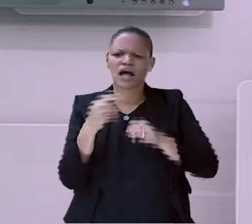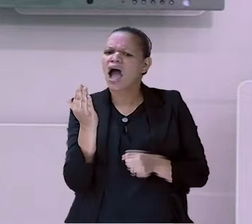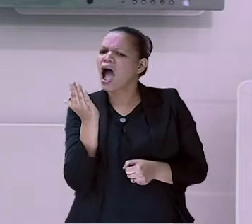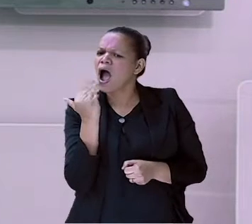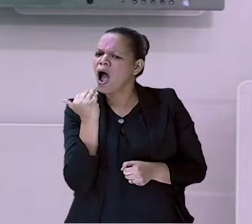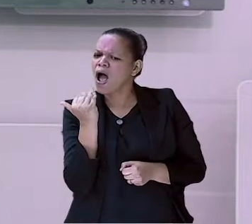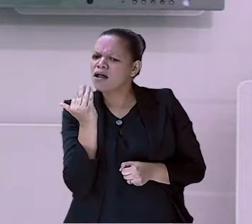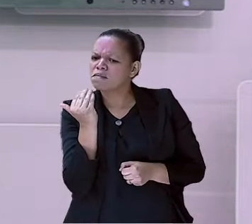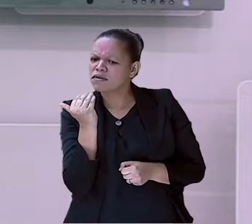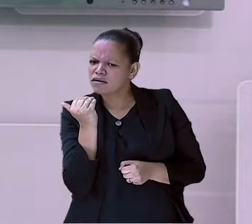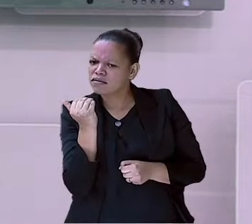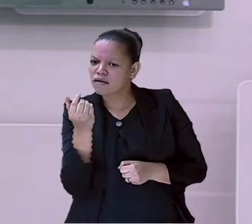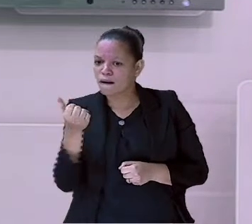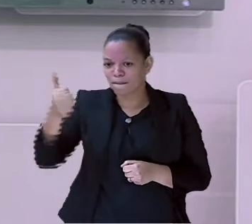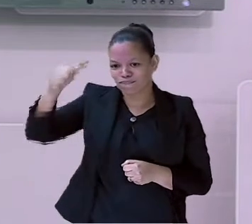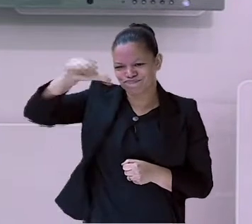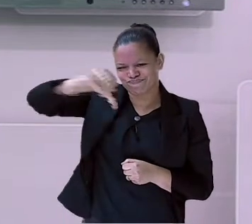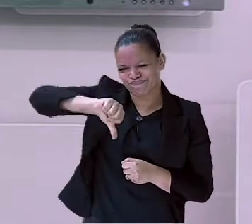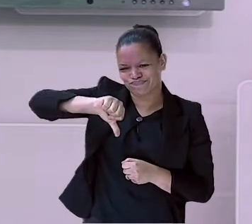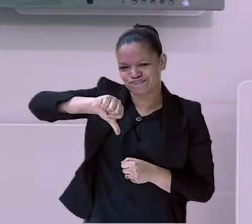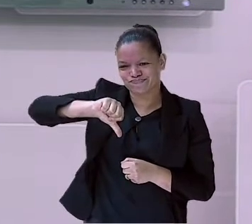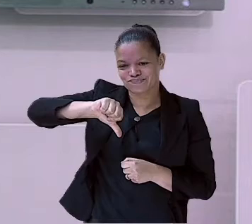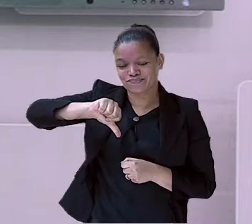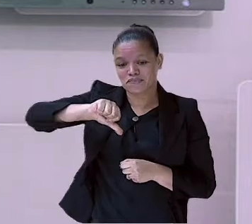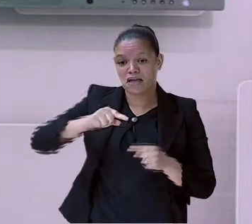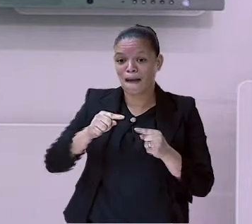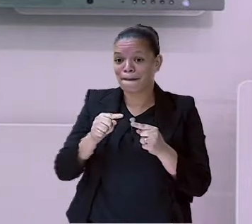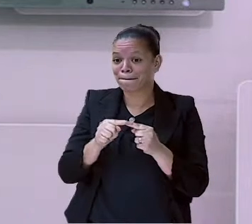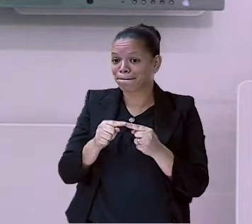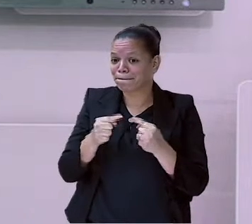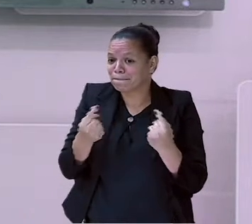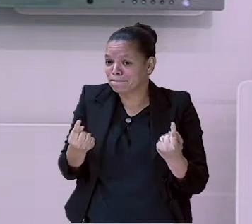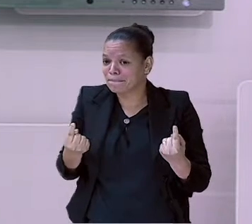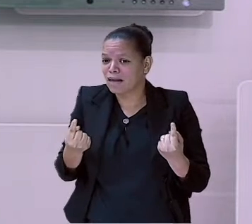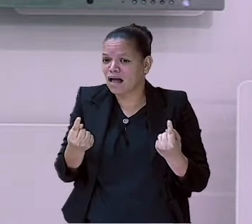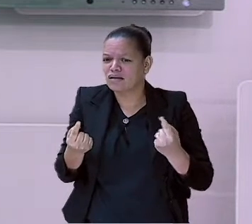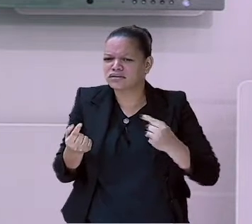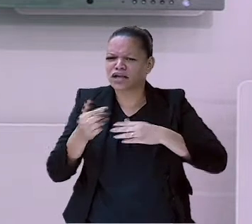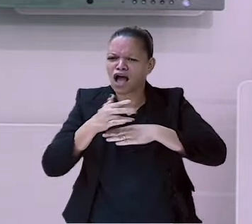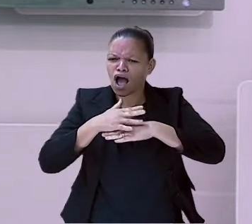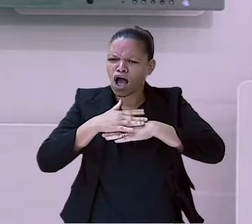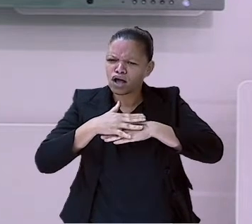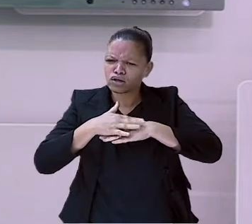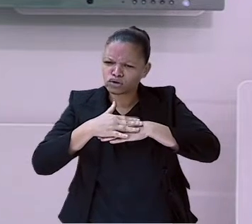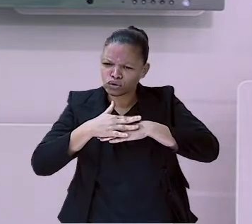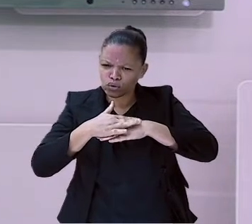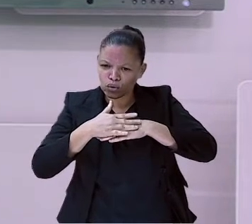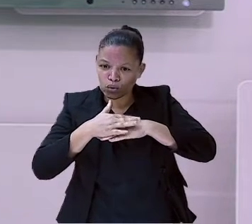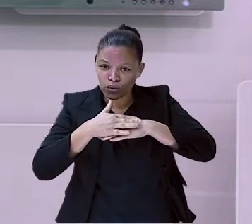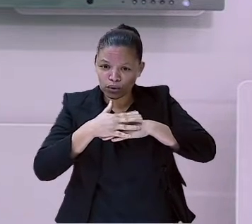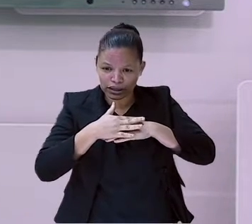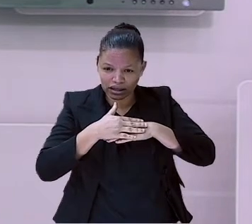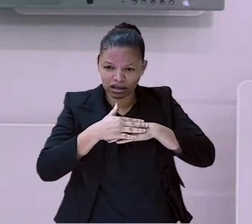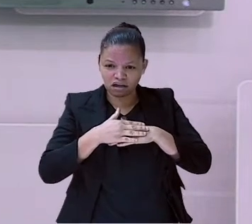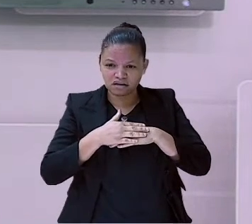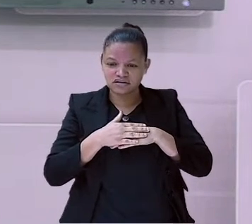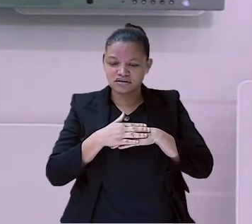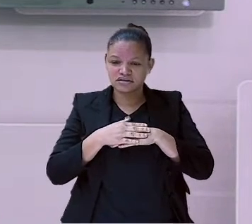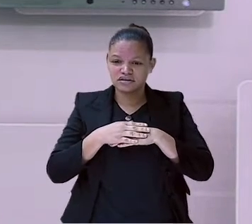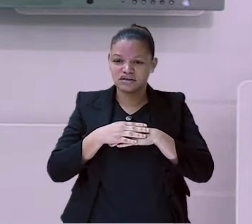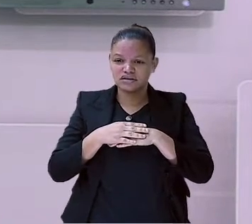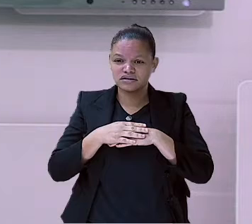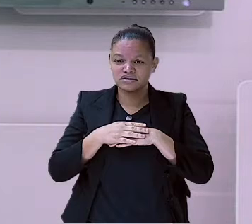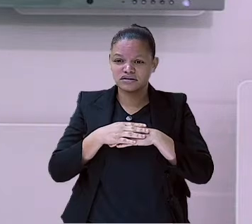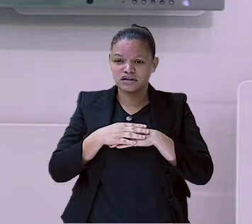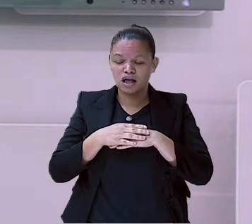essas doenças crônicas, elas são consideradas crônicas, elas são nomeadas crônicas,